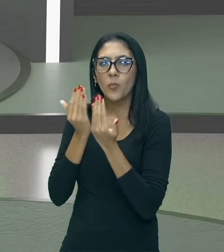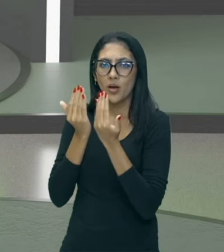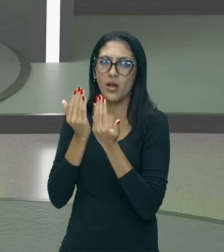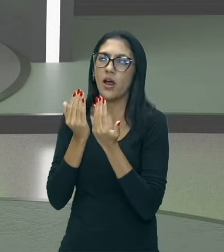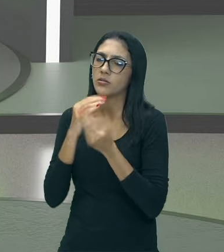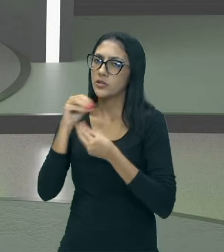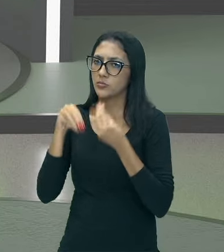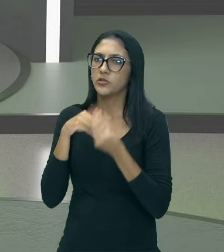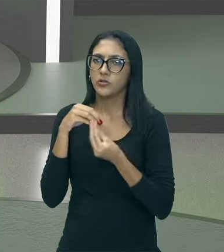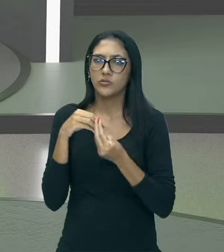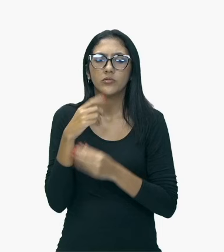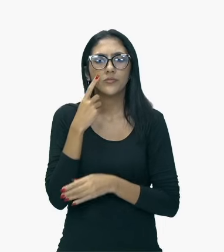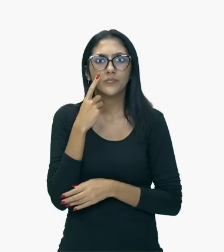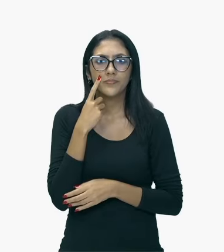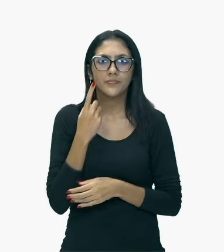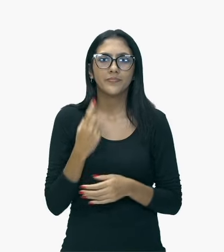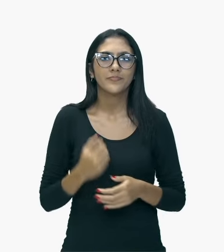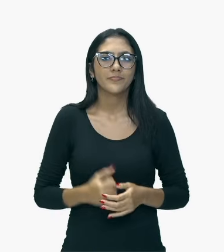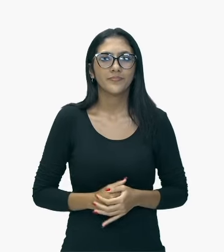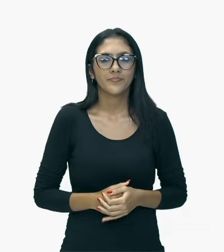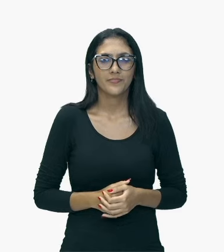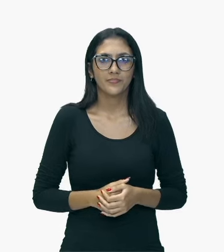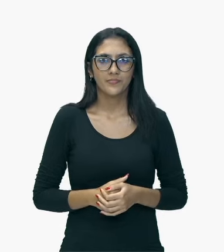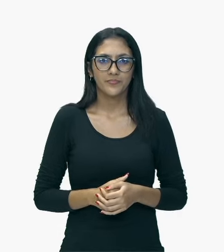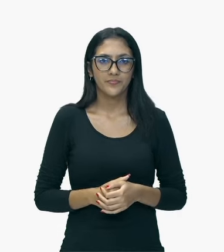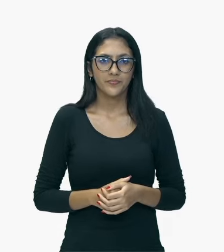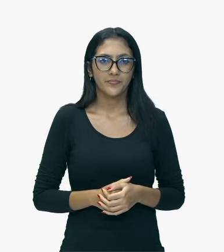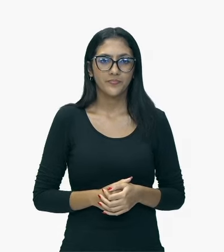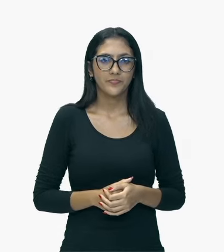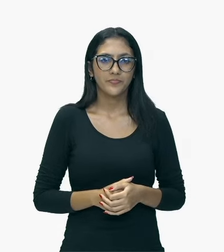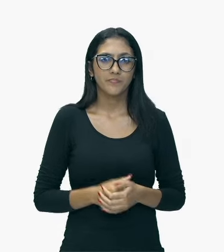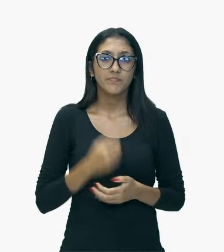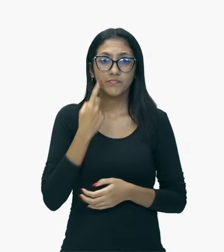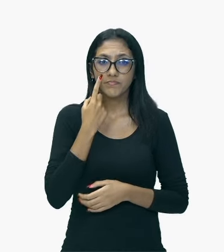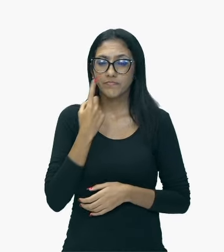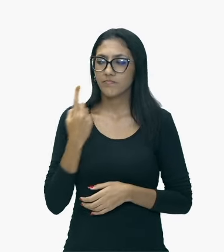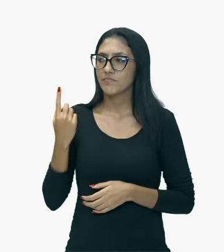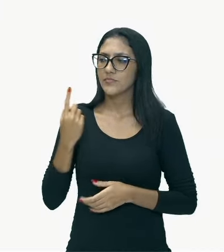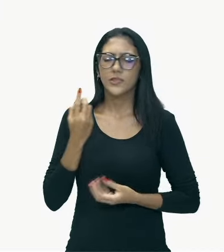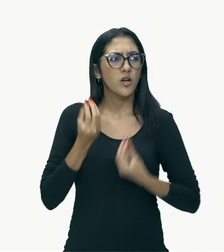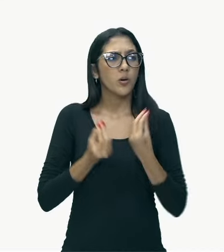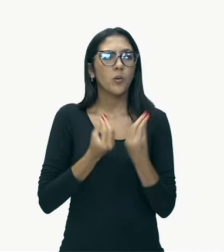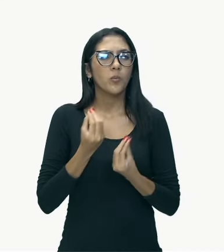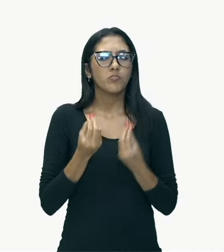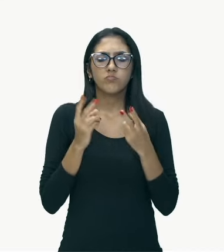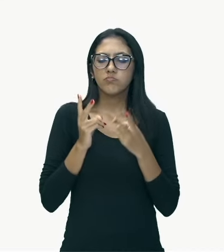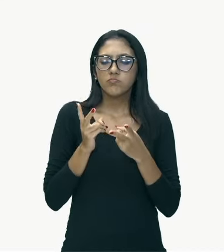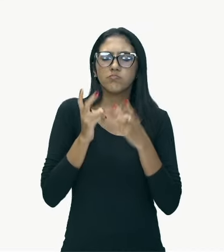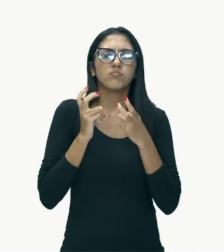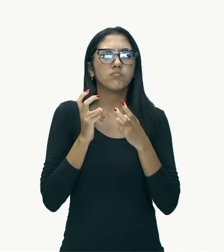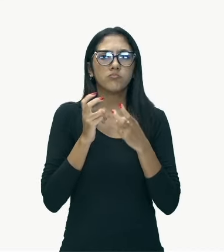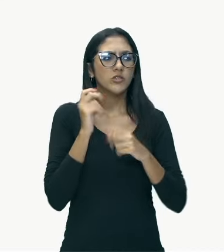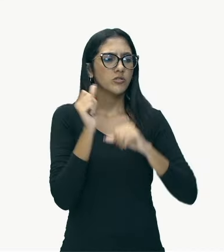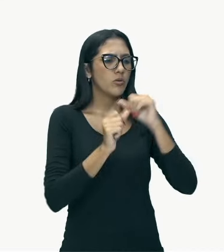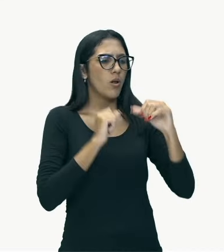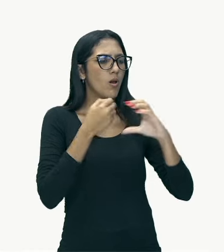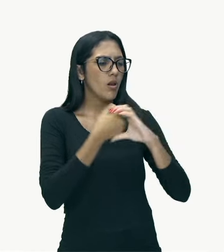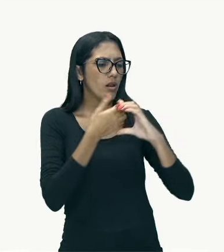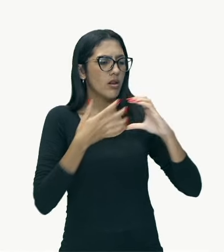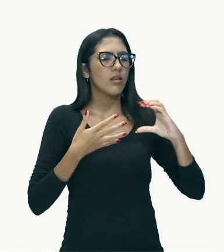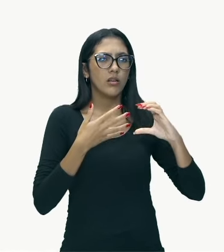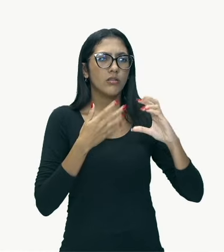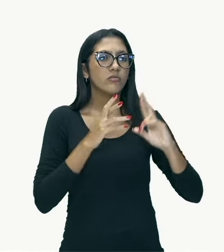misturas. Observem aí na próxima cartela. Como é que a gente pode diferenciar essas misturas? Pelo